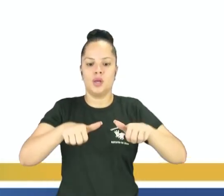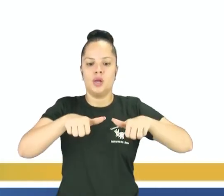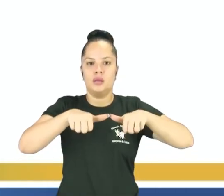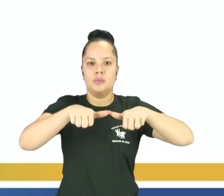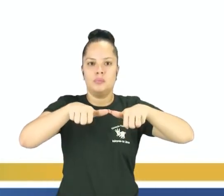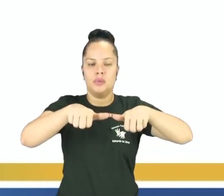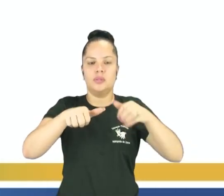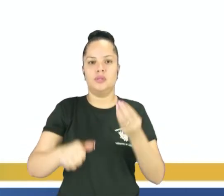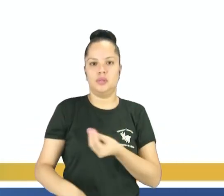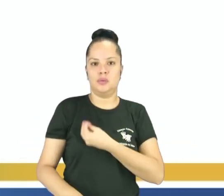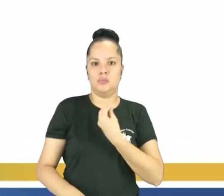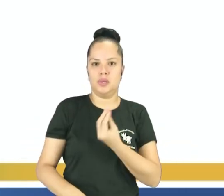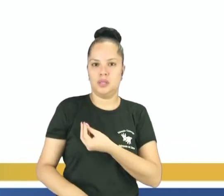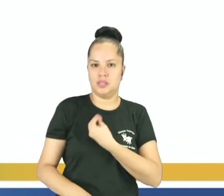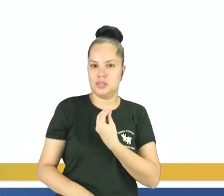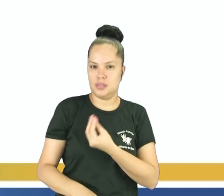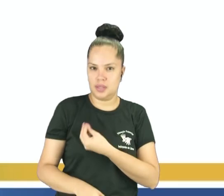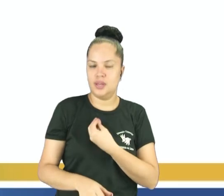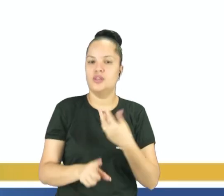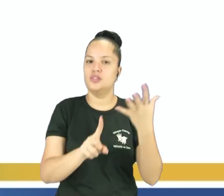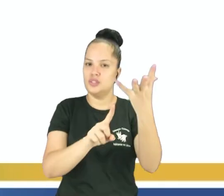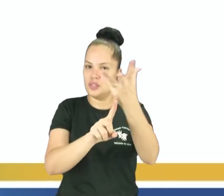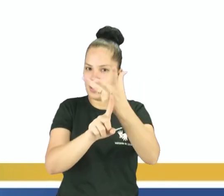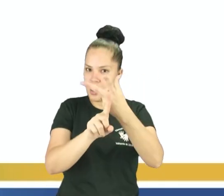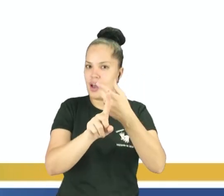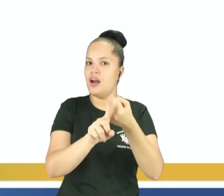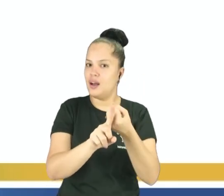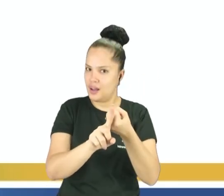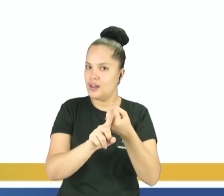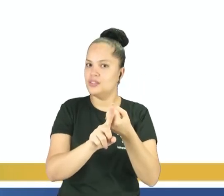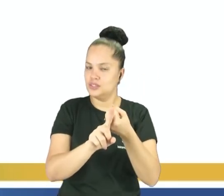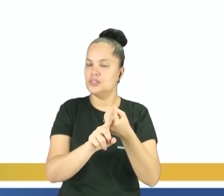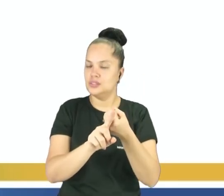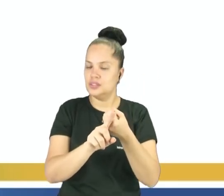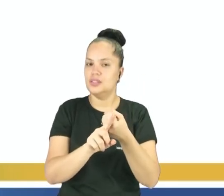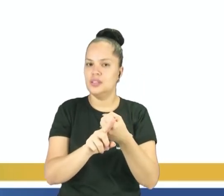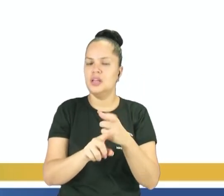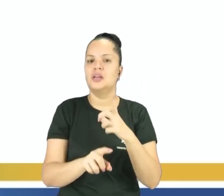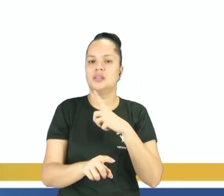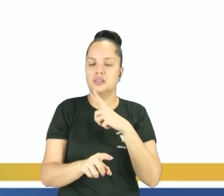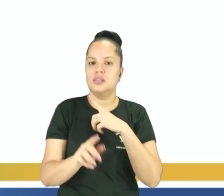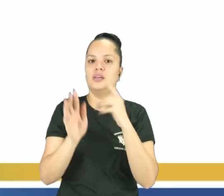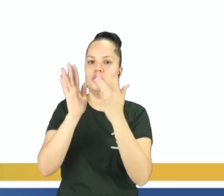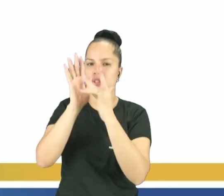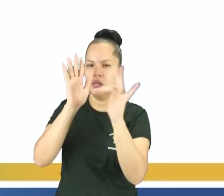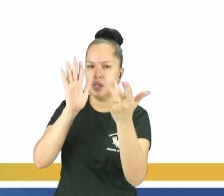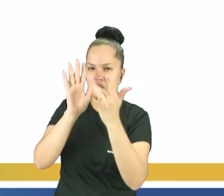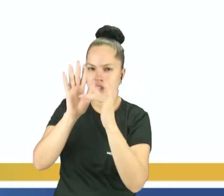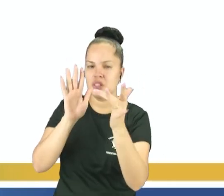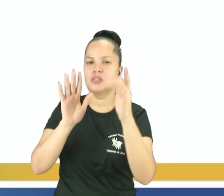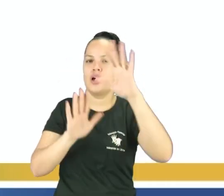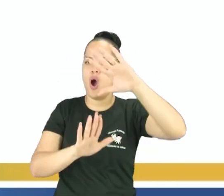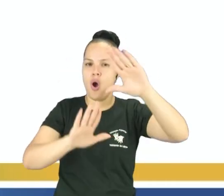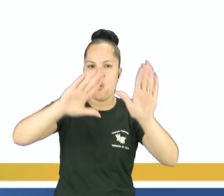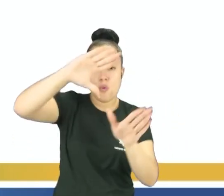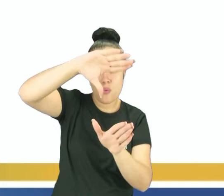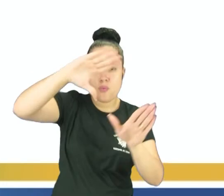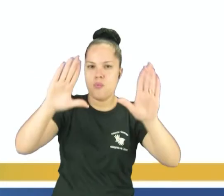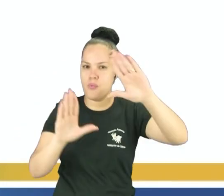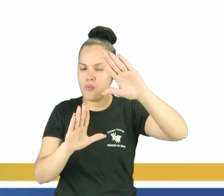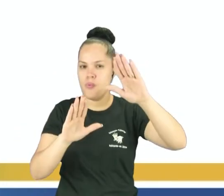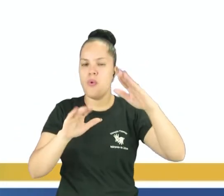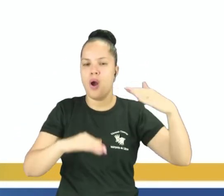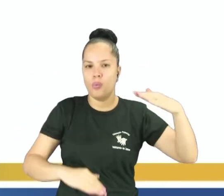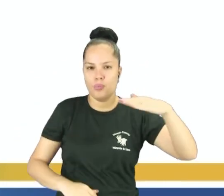Simetrias presentes em obras de arte. Gente, a simetria de translação, reflexão, rotação, elas estão muito